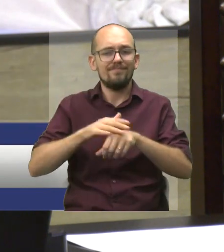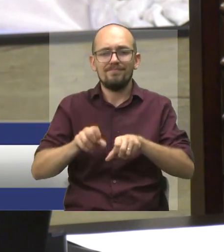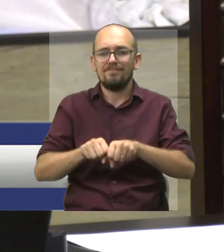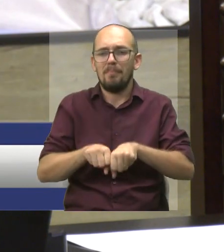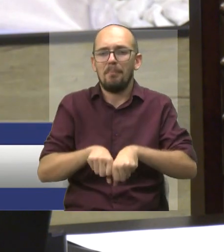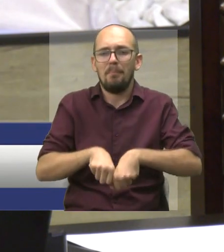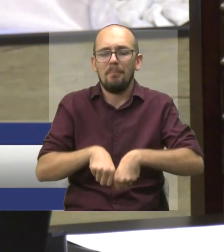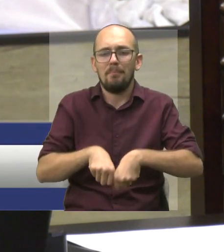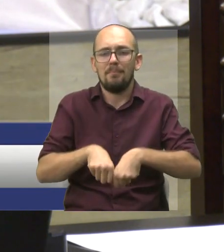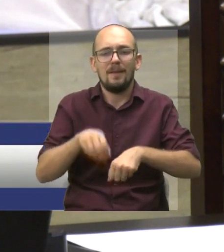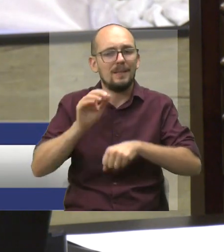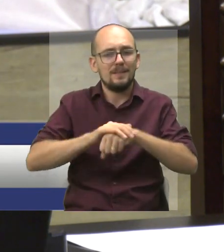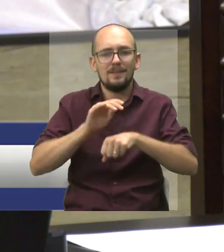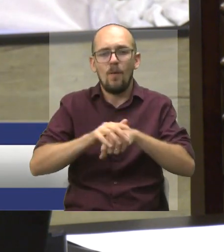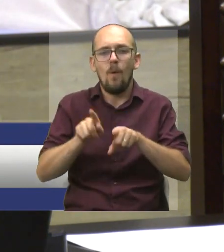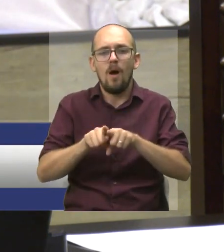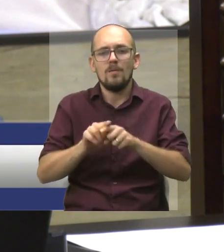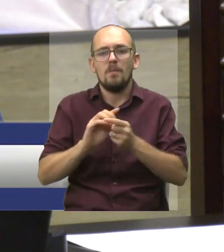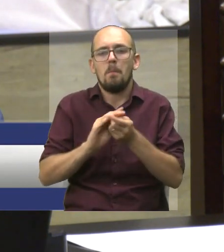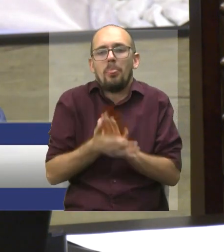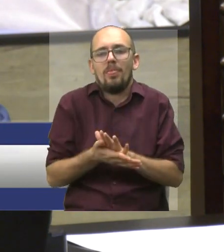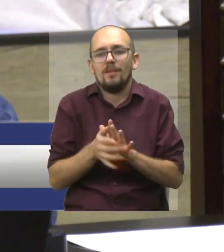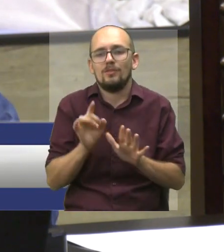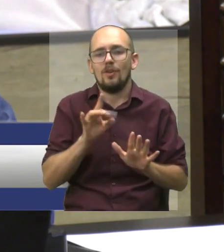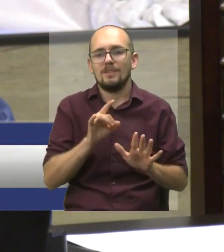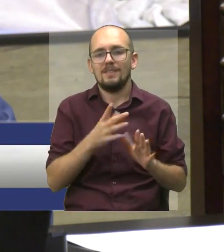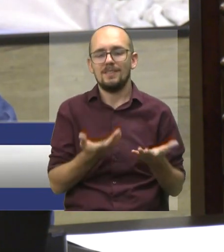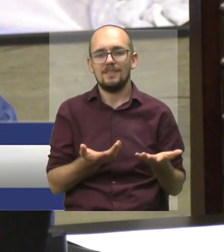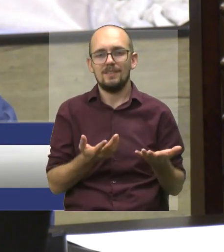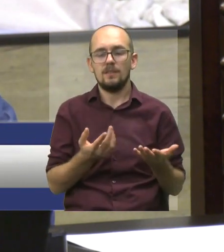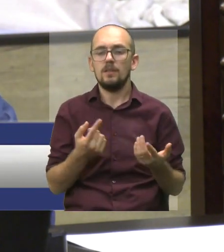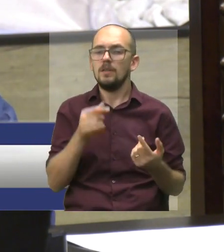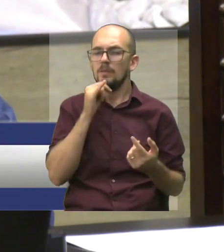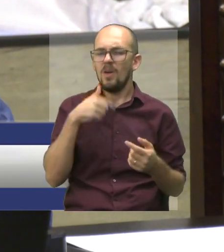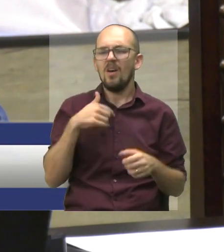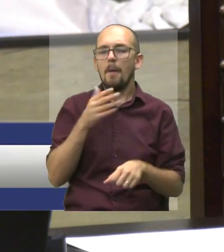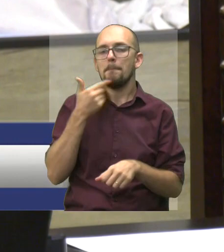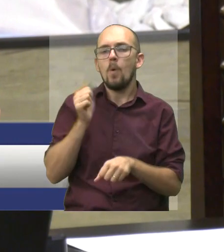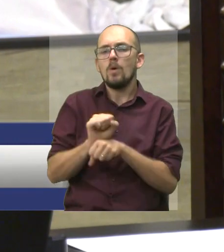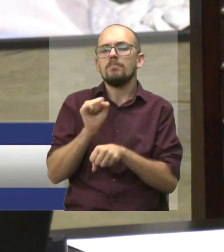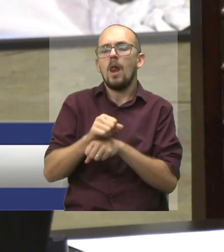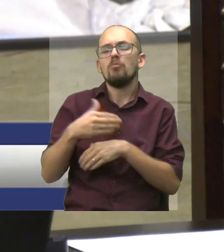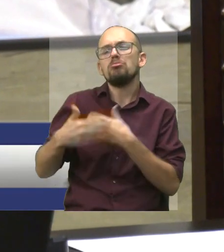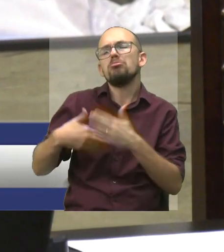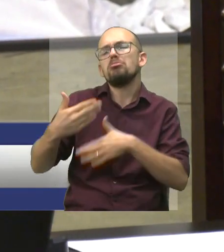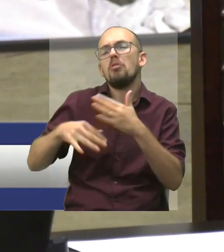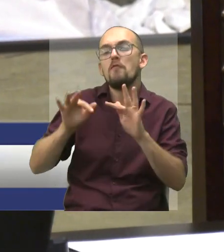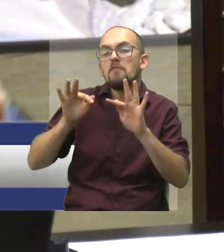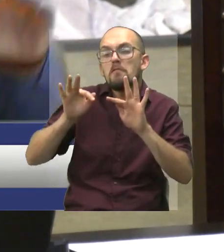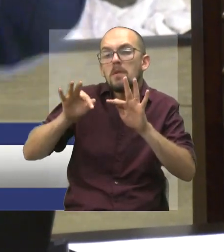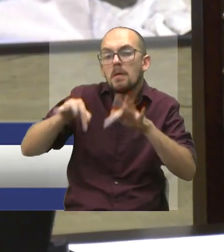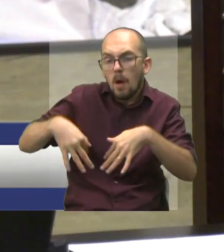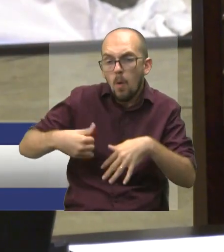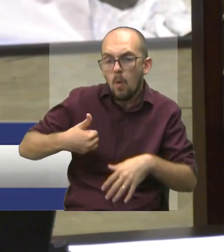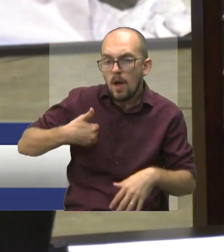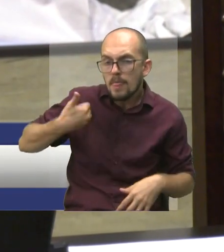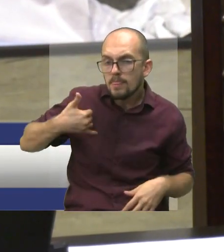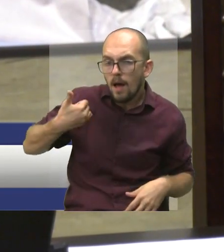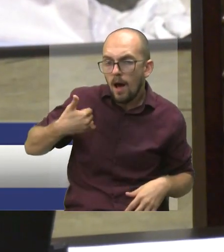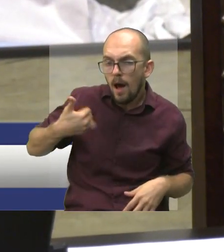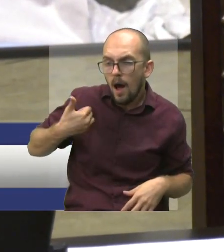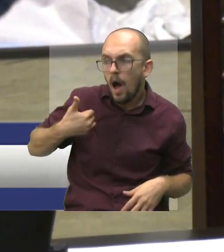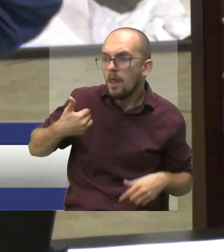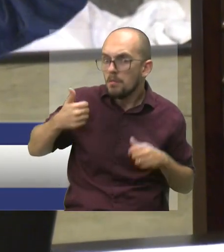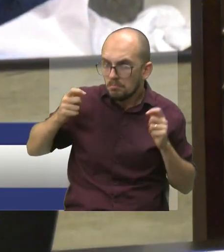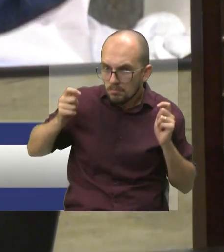eu quero contribuir como facultativo, eu só vou contribuir lá no final. Para a hora que eu atingir, a hora que eu vejo a idade minha, qual